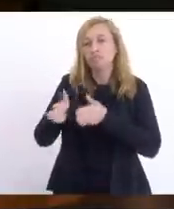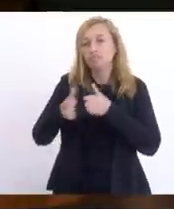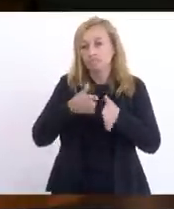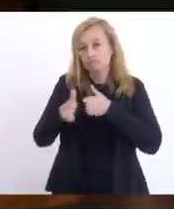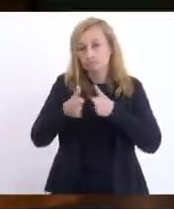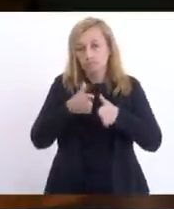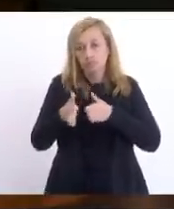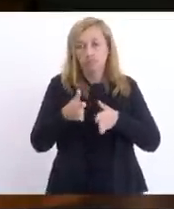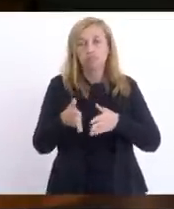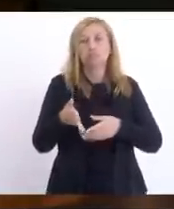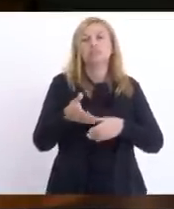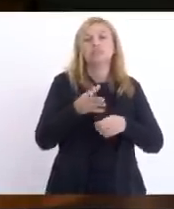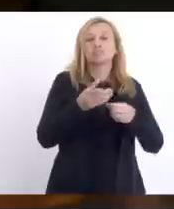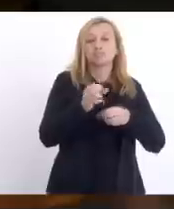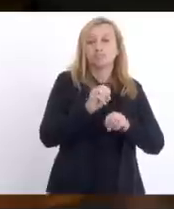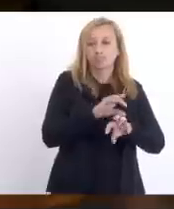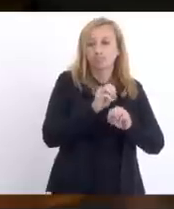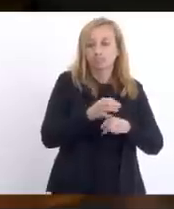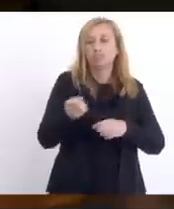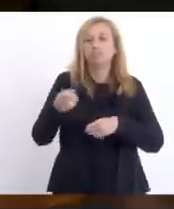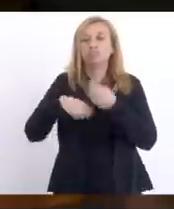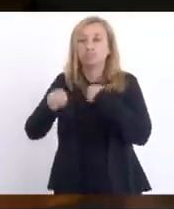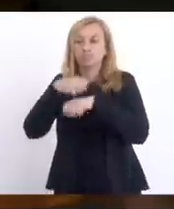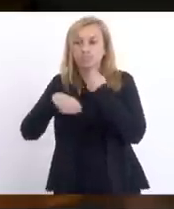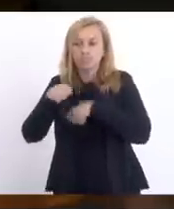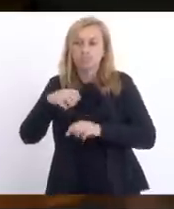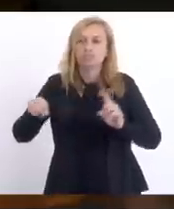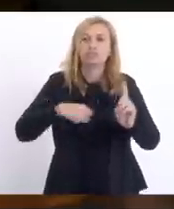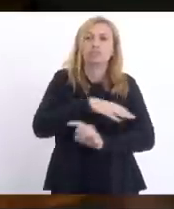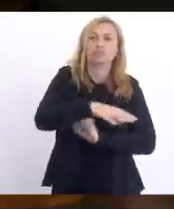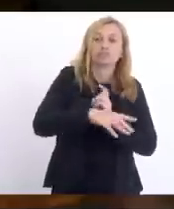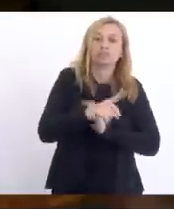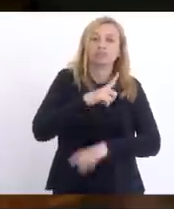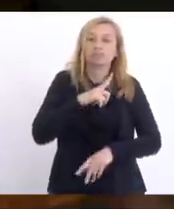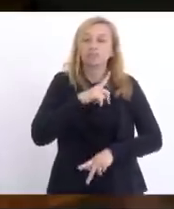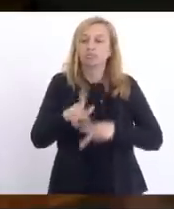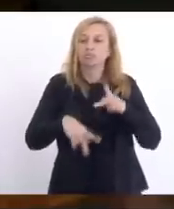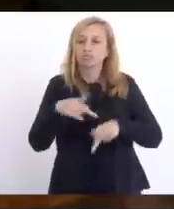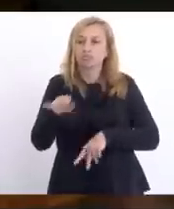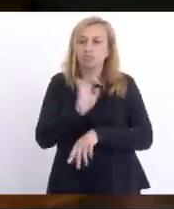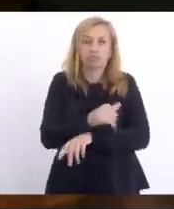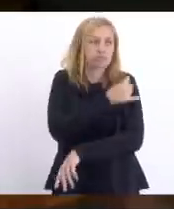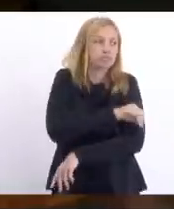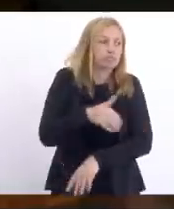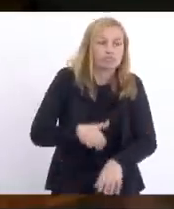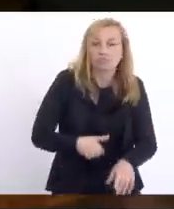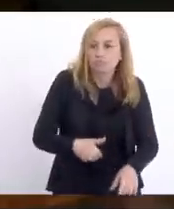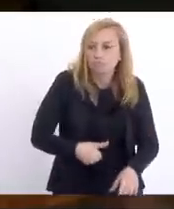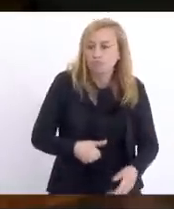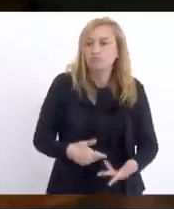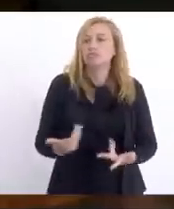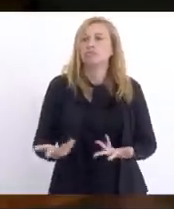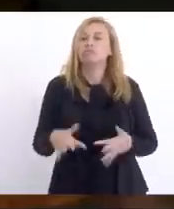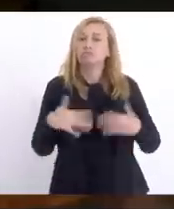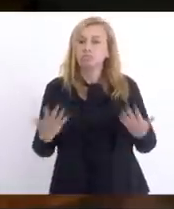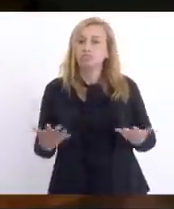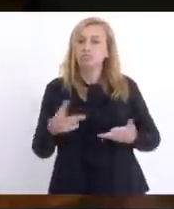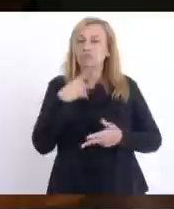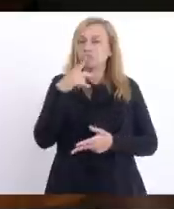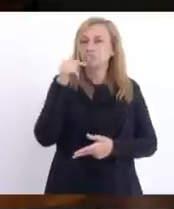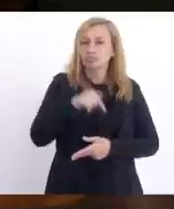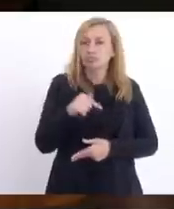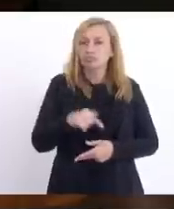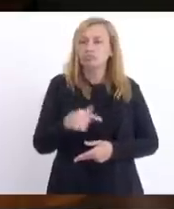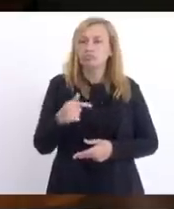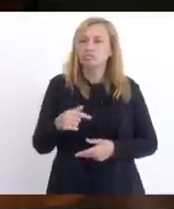educação, no campo econômico, no campo social. Temos a população do estado do Rio de Janeiro passando fome. Então, a gente está falando aqui que a